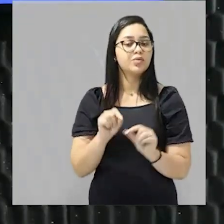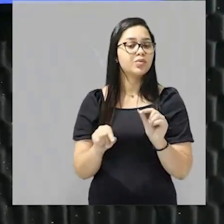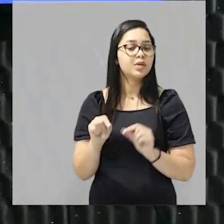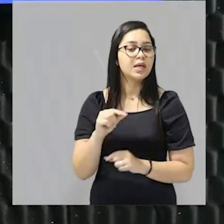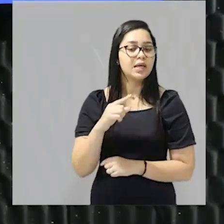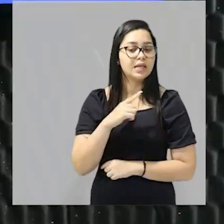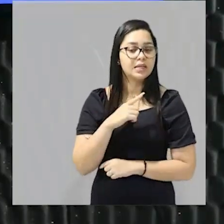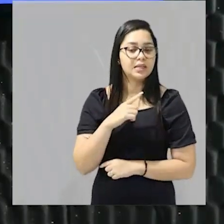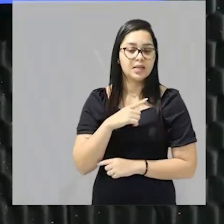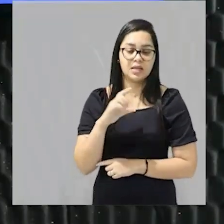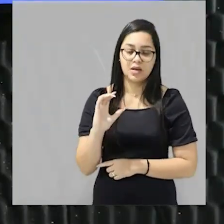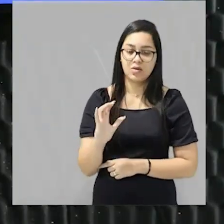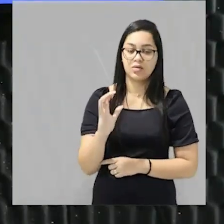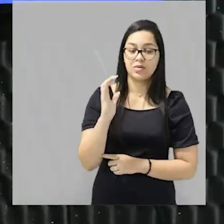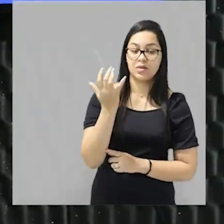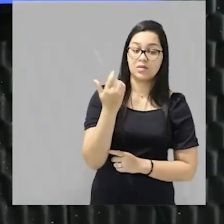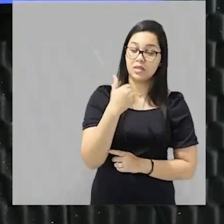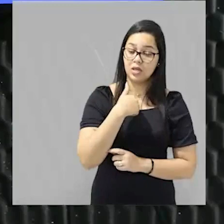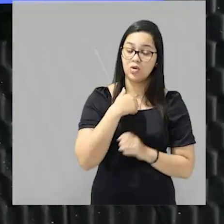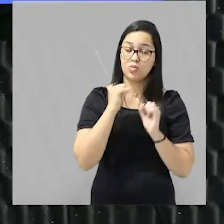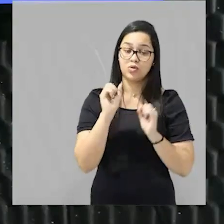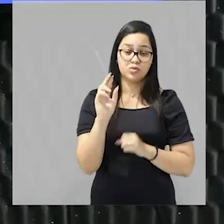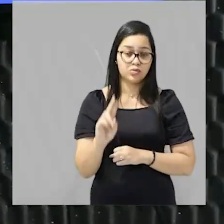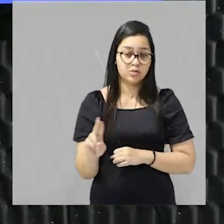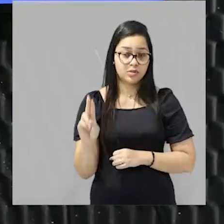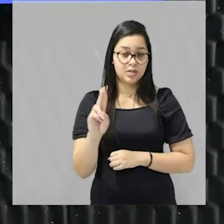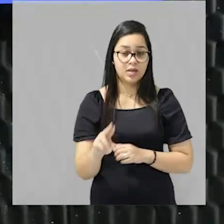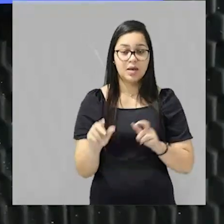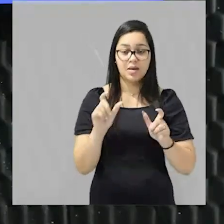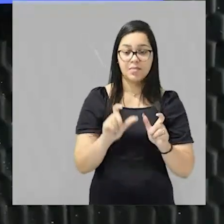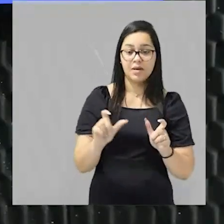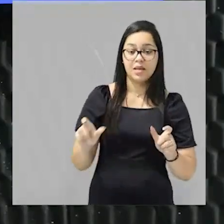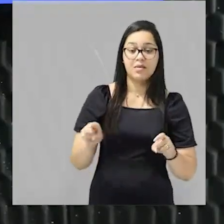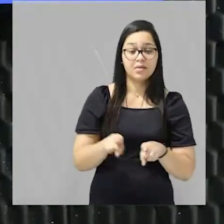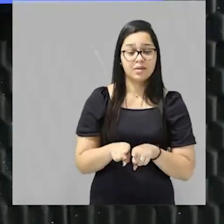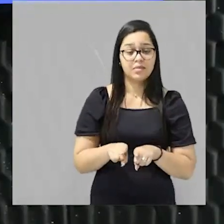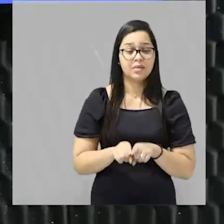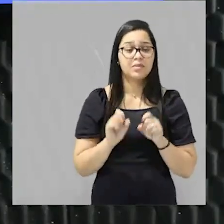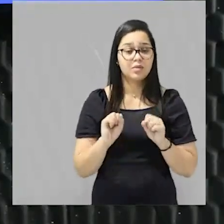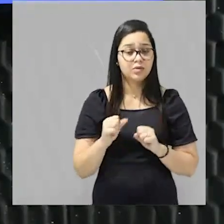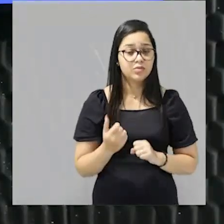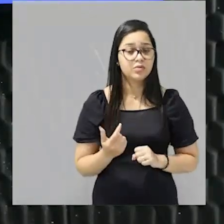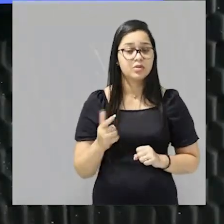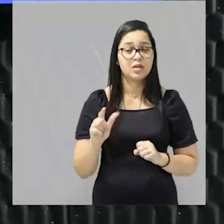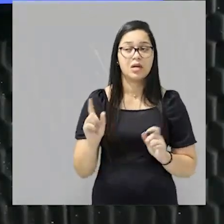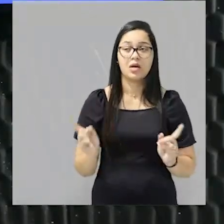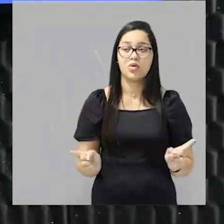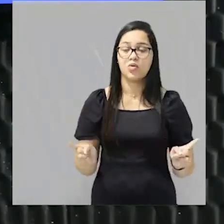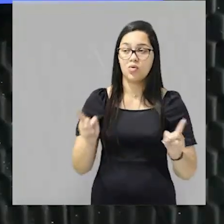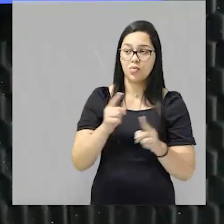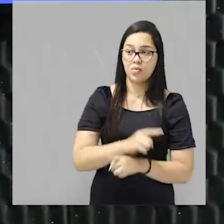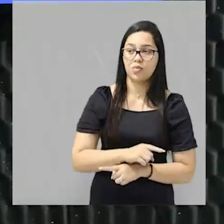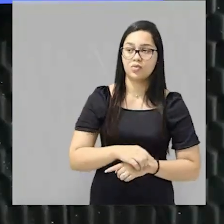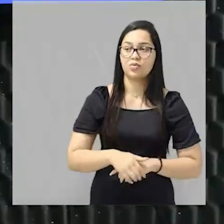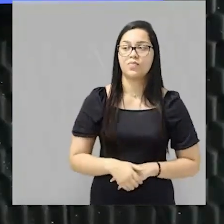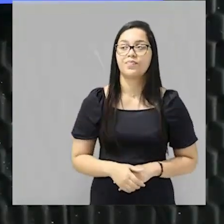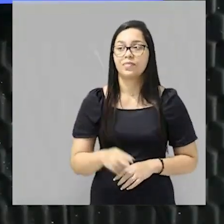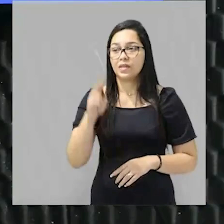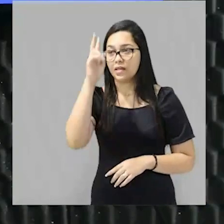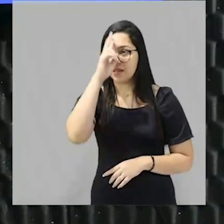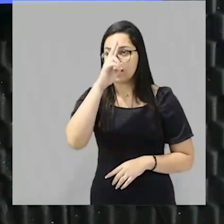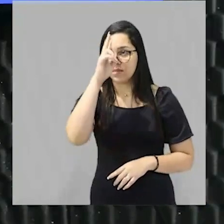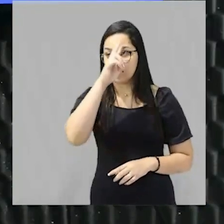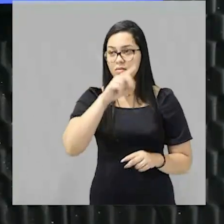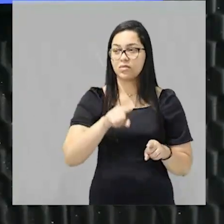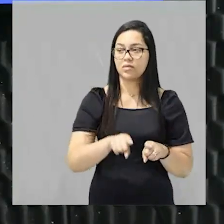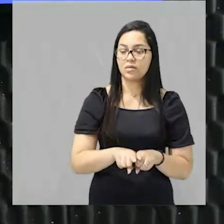de forma errada. Eu posso dizer uma coisa querendo dizer outra porque eu não usei bem as palavras. Por isso a importância da